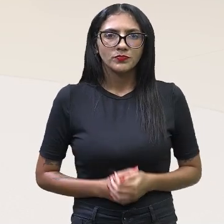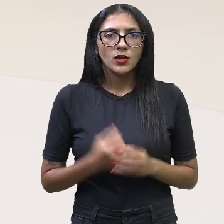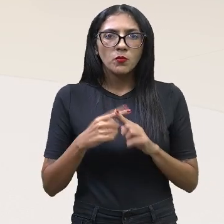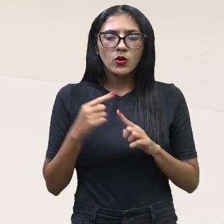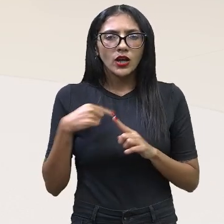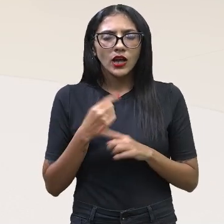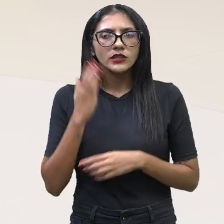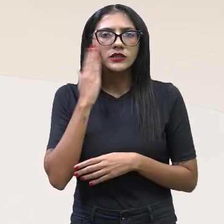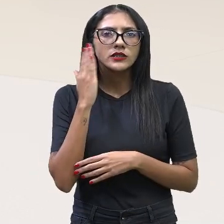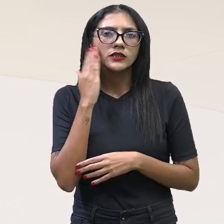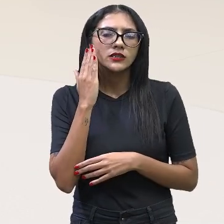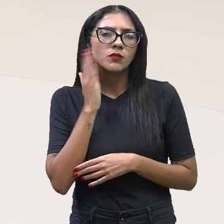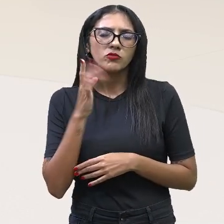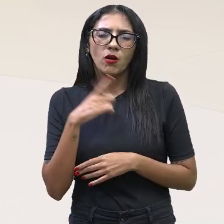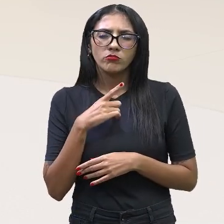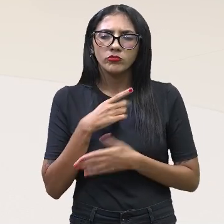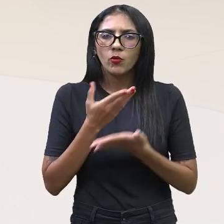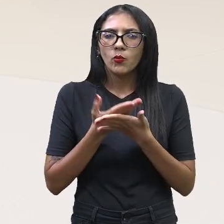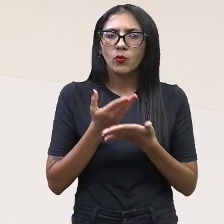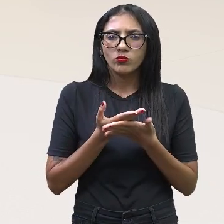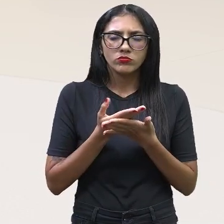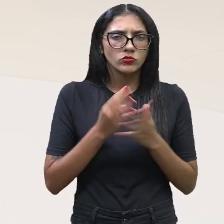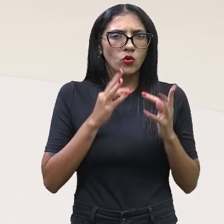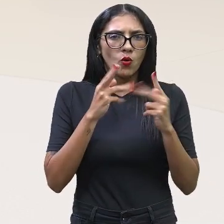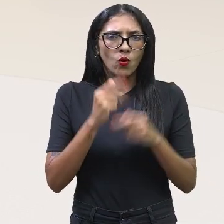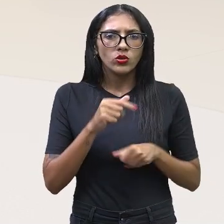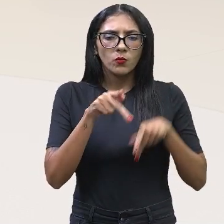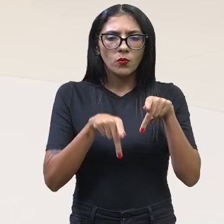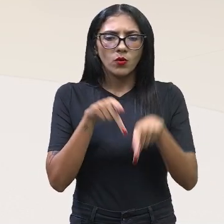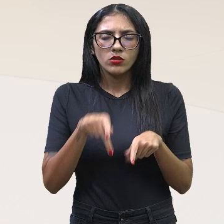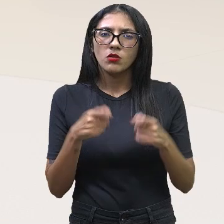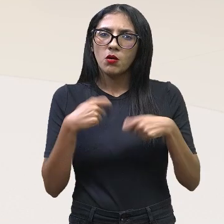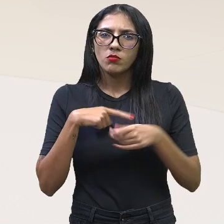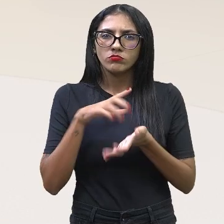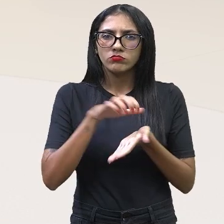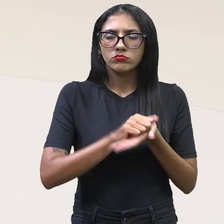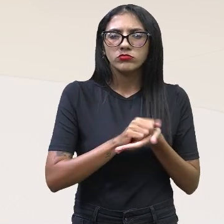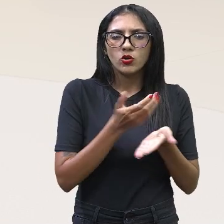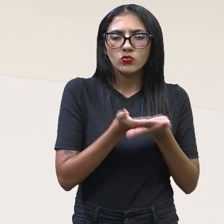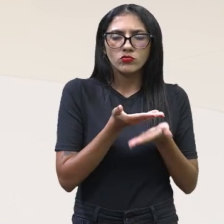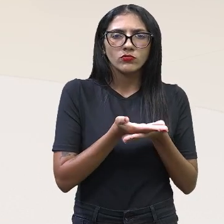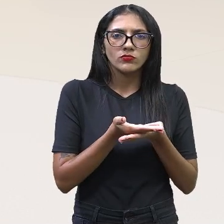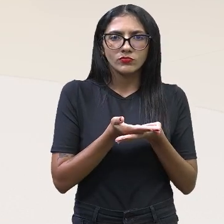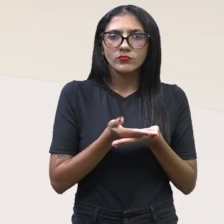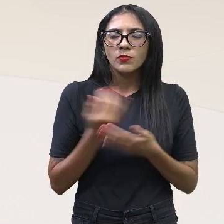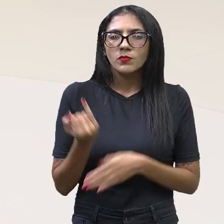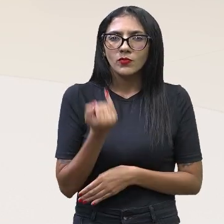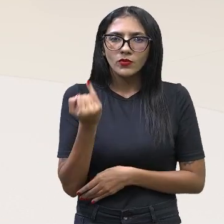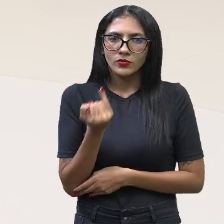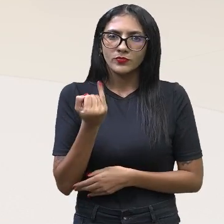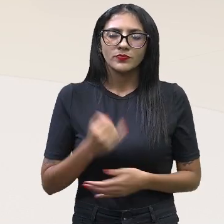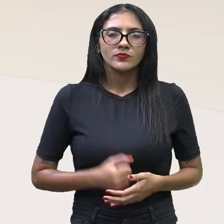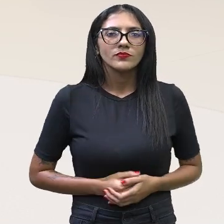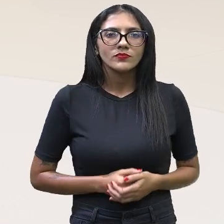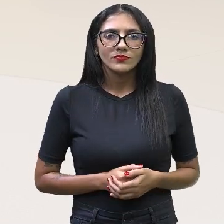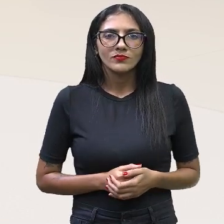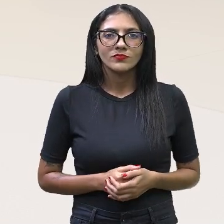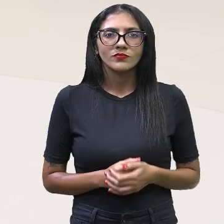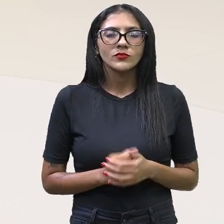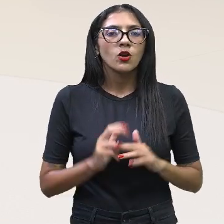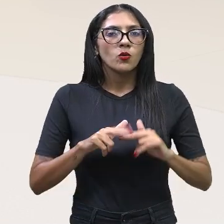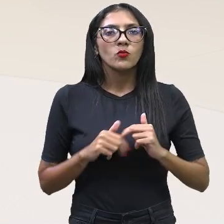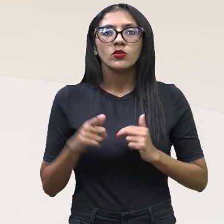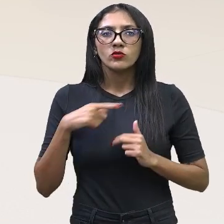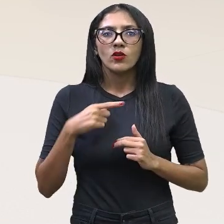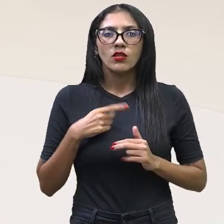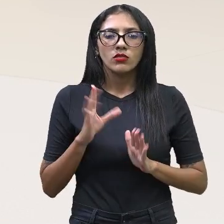criança nós somos matriculados, pelo menos todo brasileiro deveria ser matriculado numa escola. E então é justamente na sala de